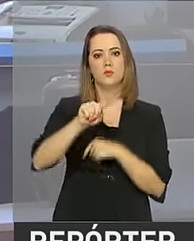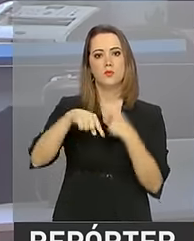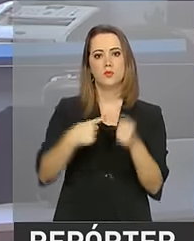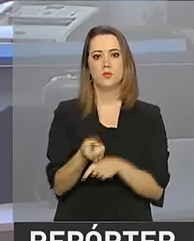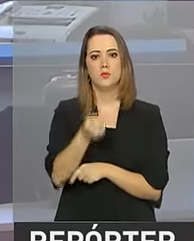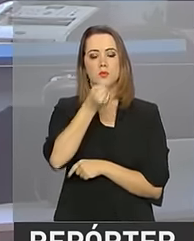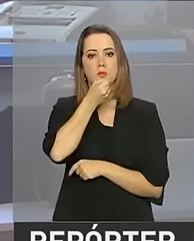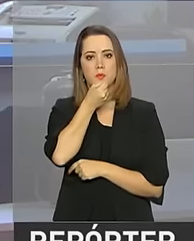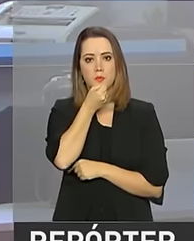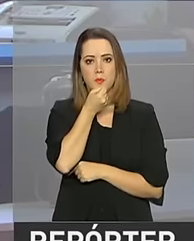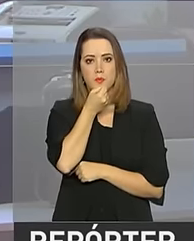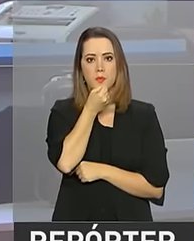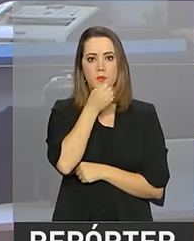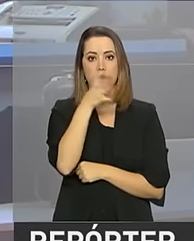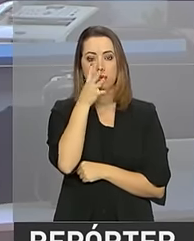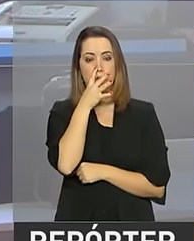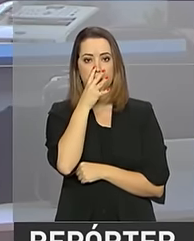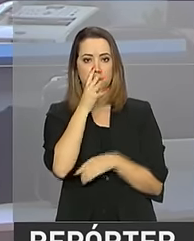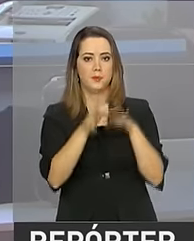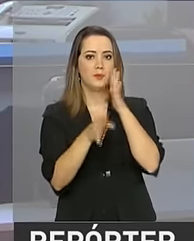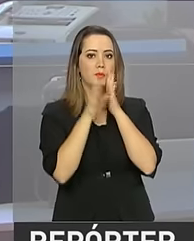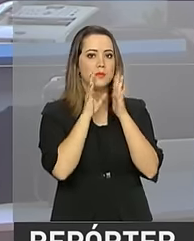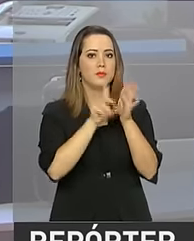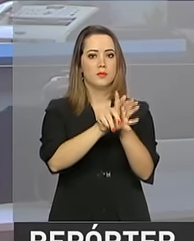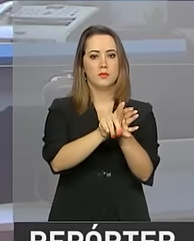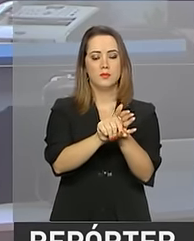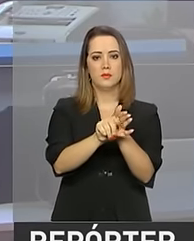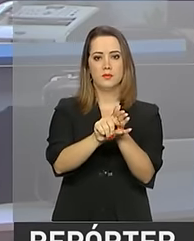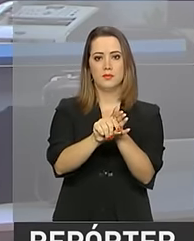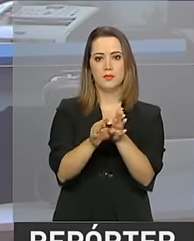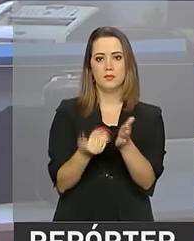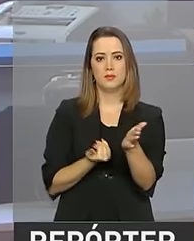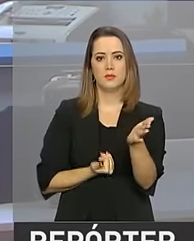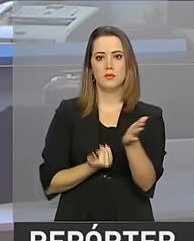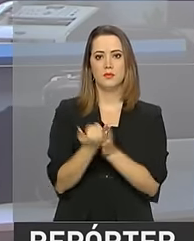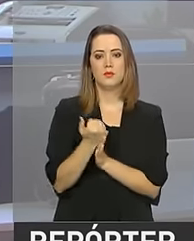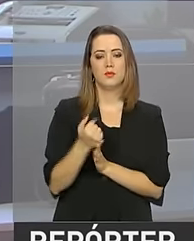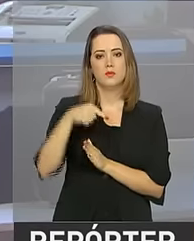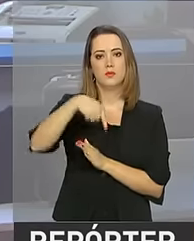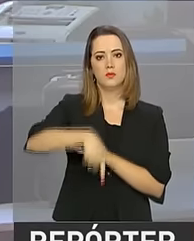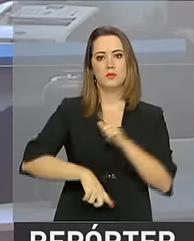17h na próxima edição do Repórter NBR. Acompanhe também as novidades em nossas redes